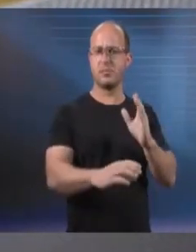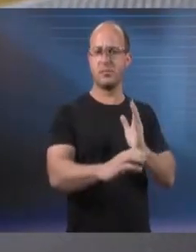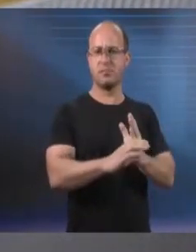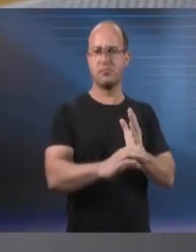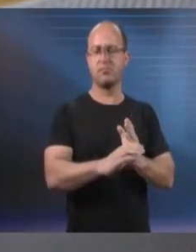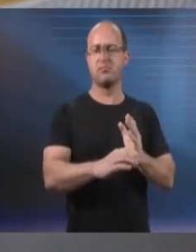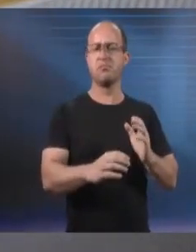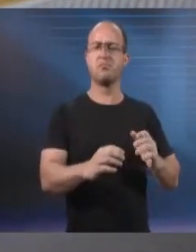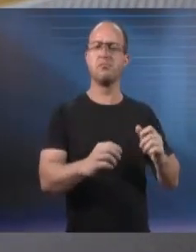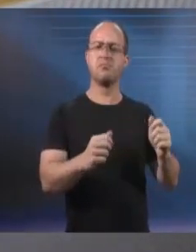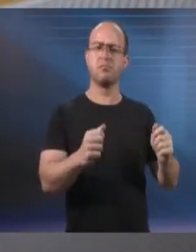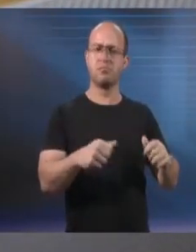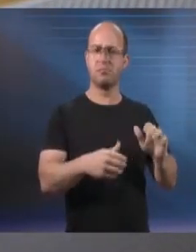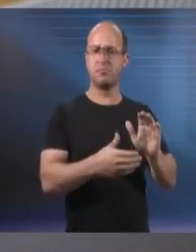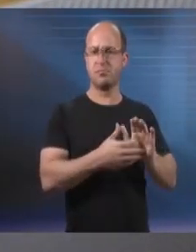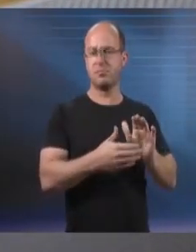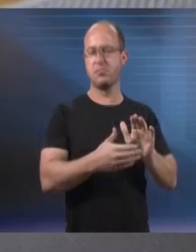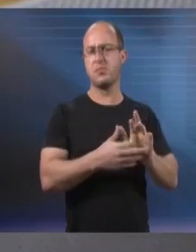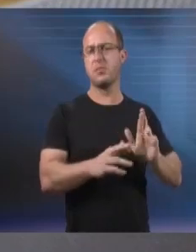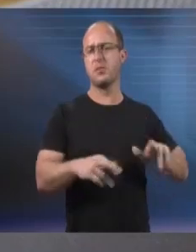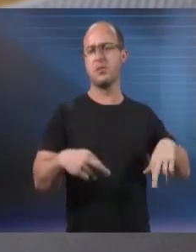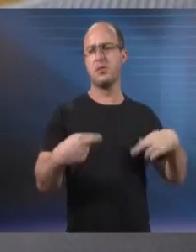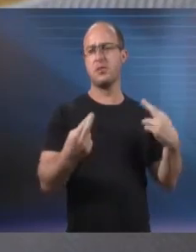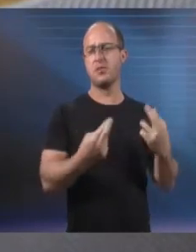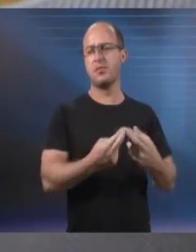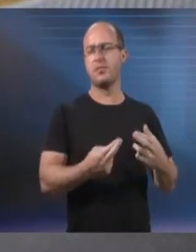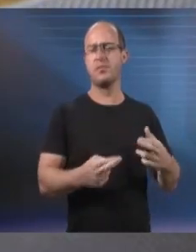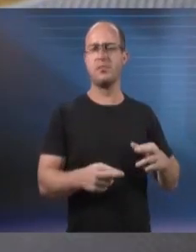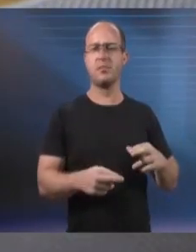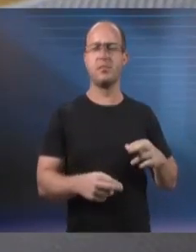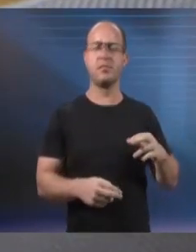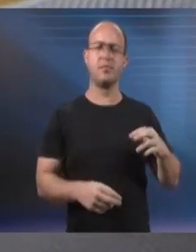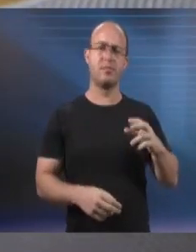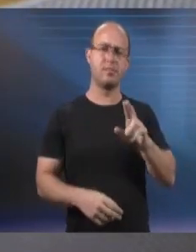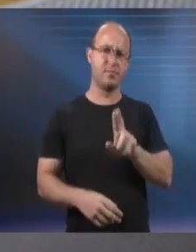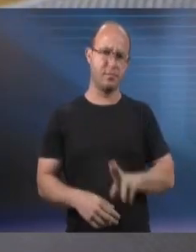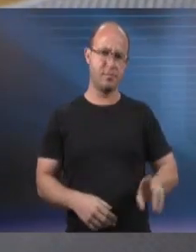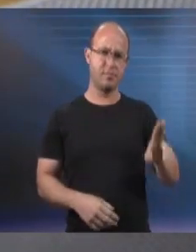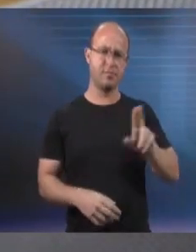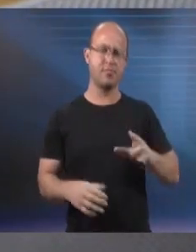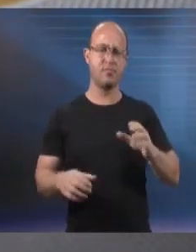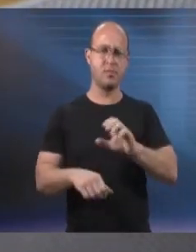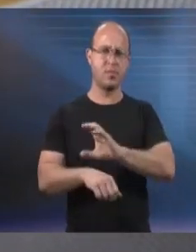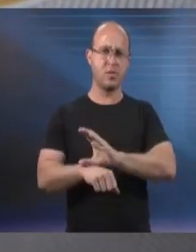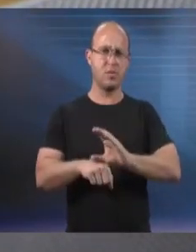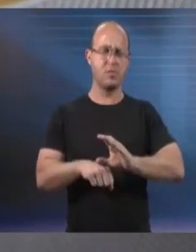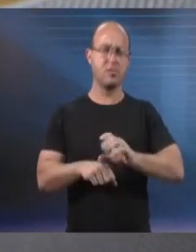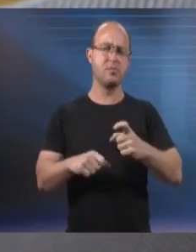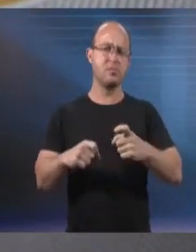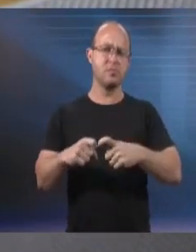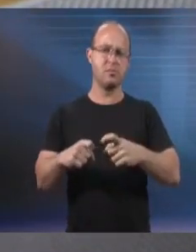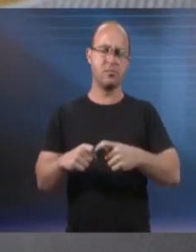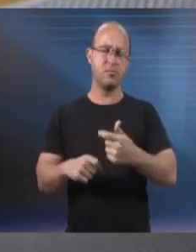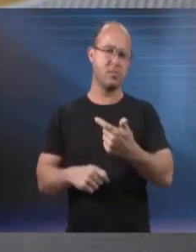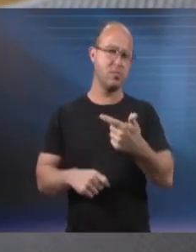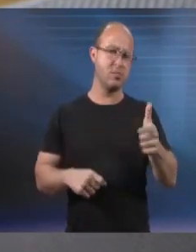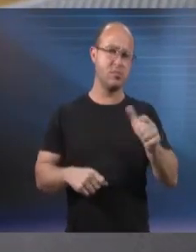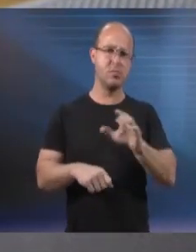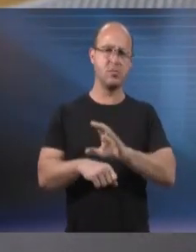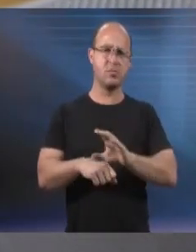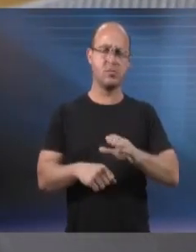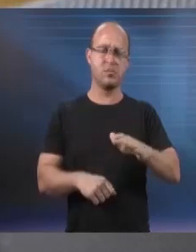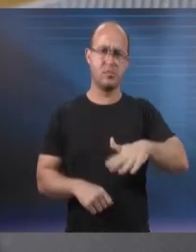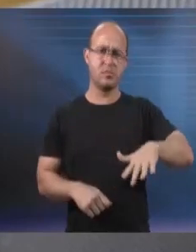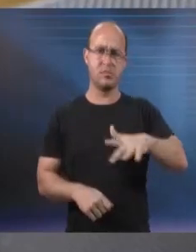onde pretendemos reunir a universidade, o curso de medicina, os demais cursos da